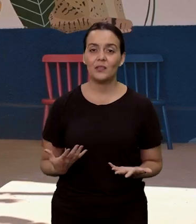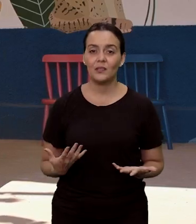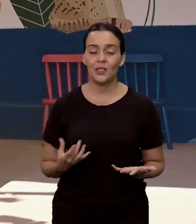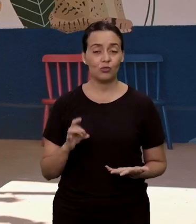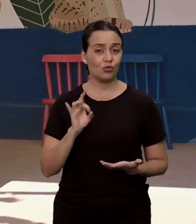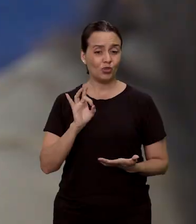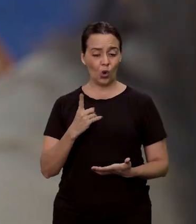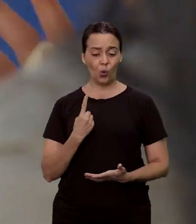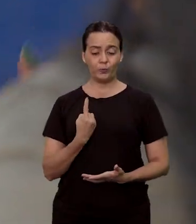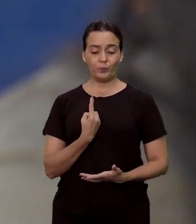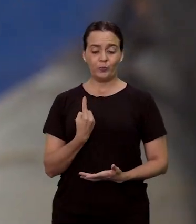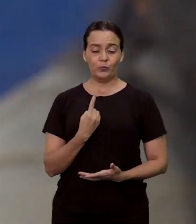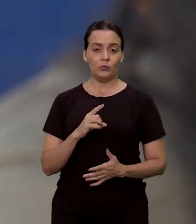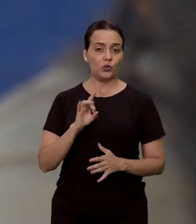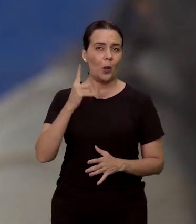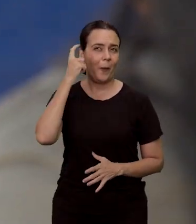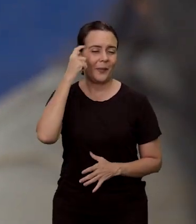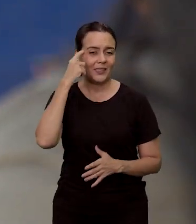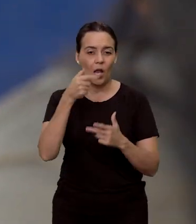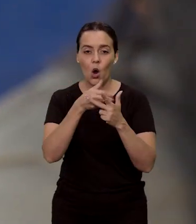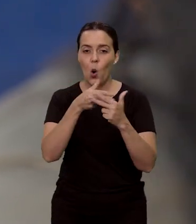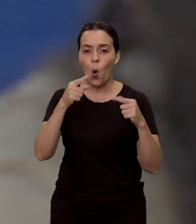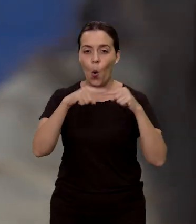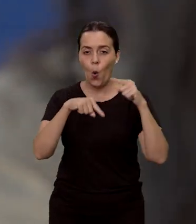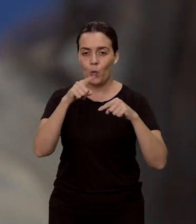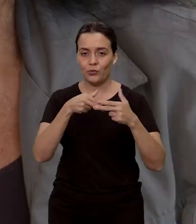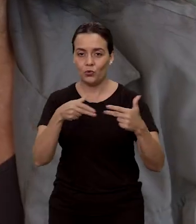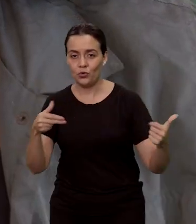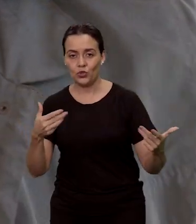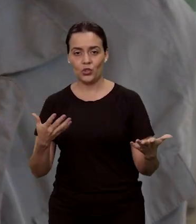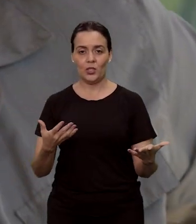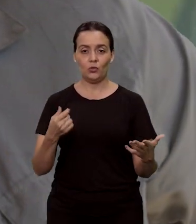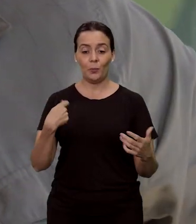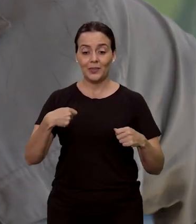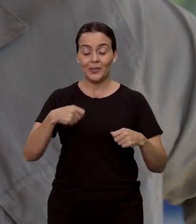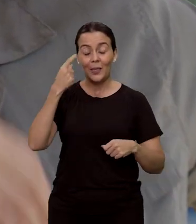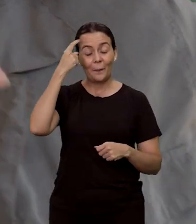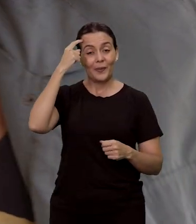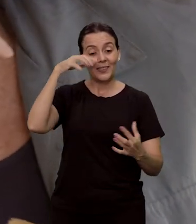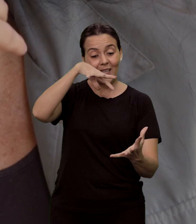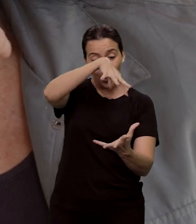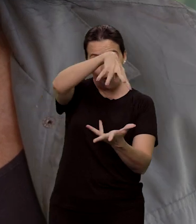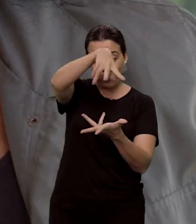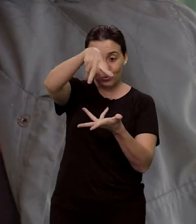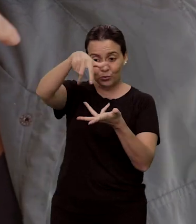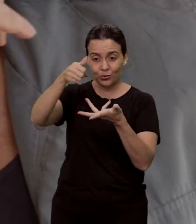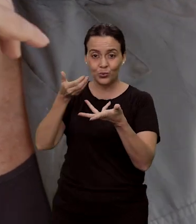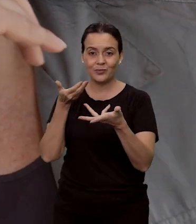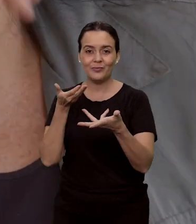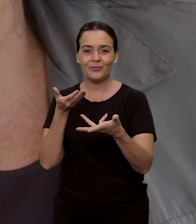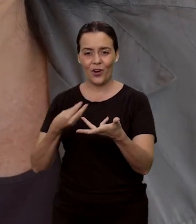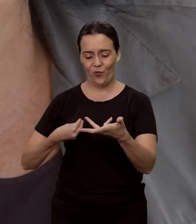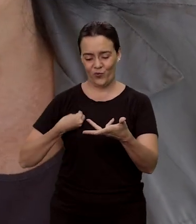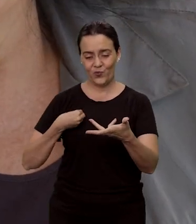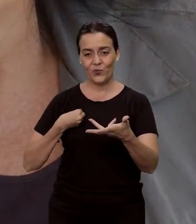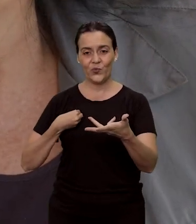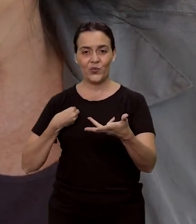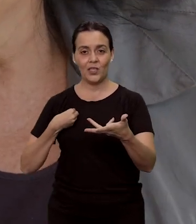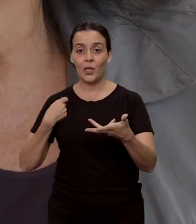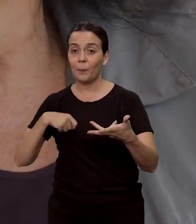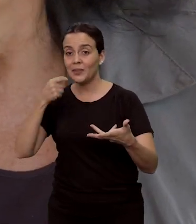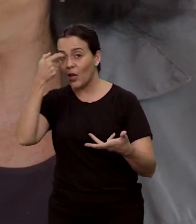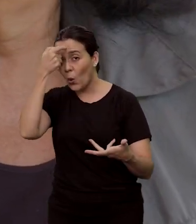nesse individualismo, nesse materialismo e pensar num planeta como um todo. Isso é super importante. Agora, a gente tem que ter